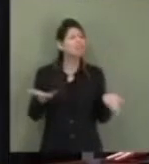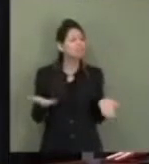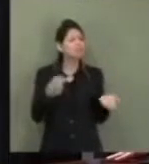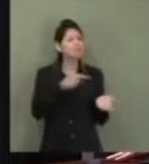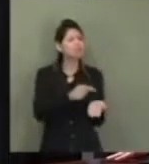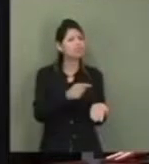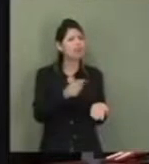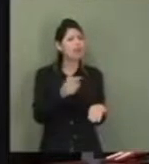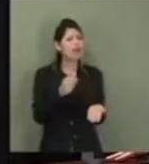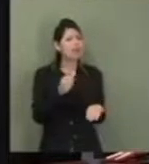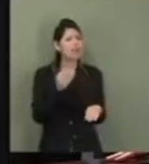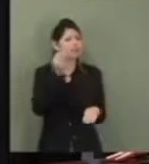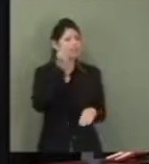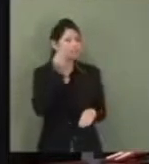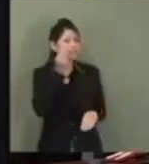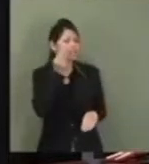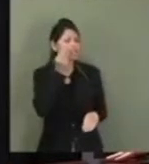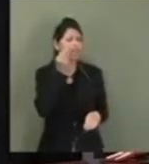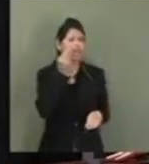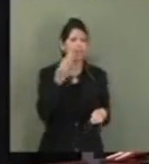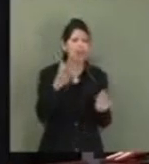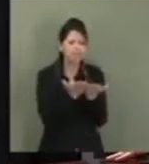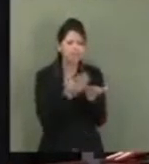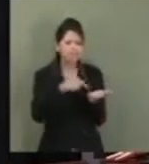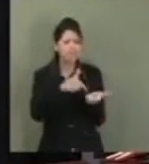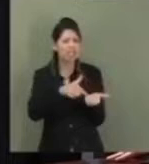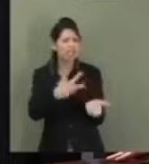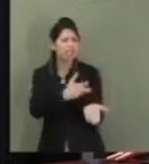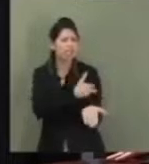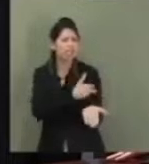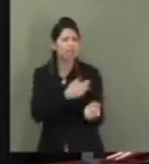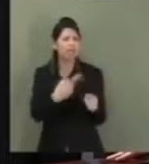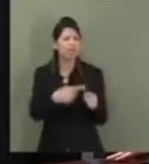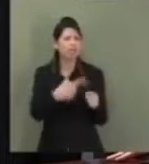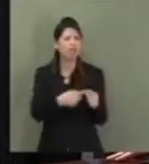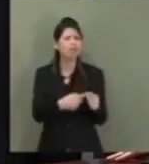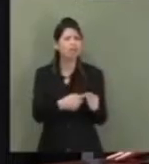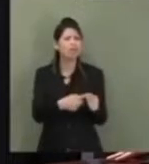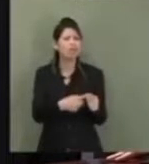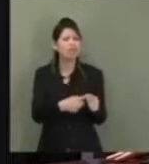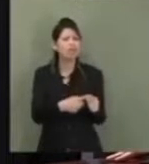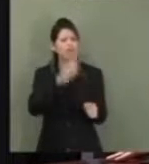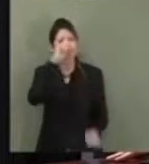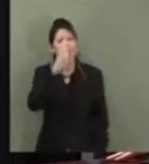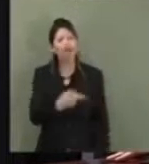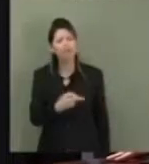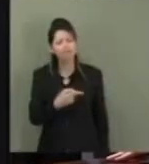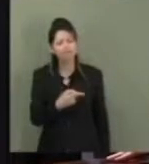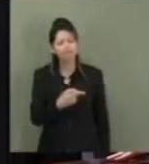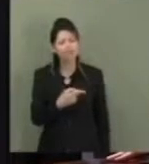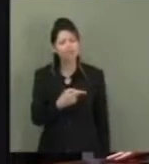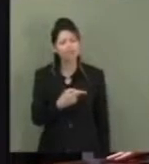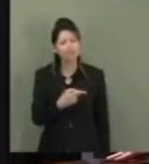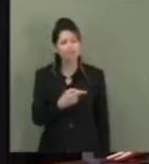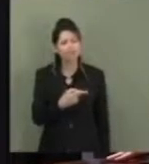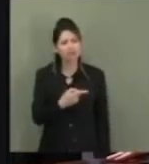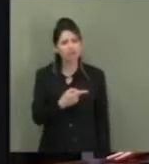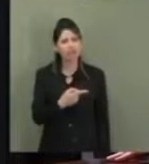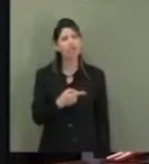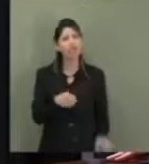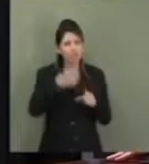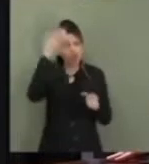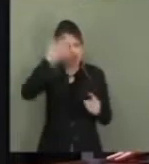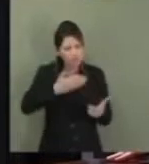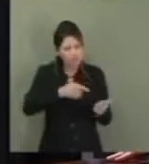um cartão de vacina na minha casa que fosse adulterado, para que no mandado de busca e apreensão tinha lá autorização para apreender